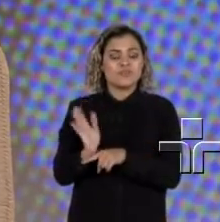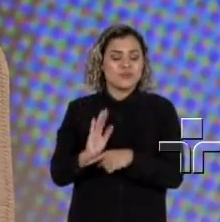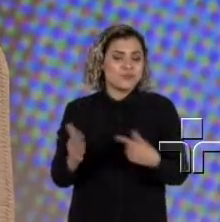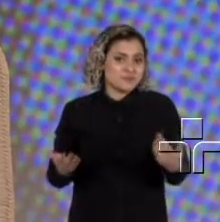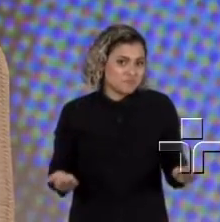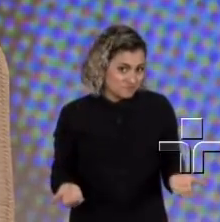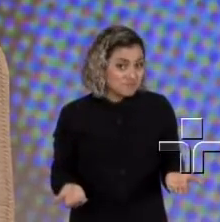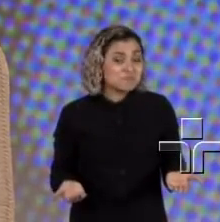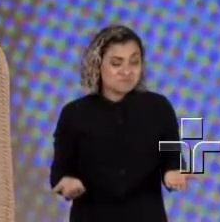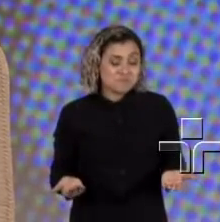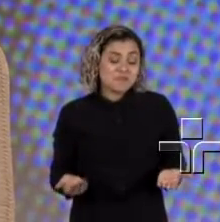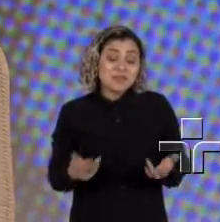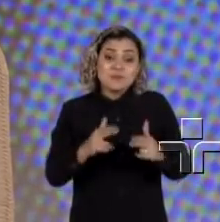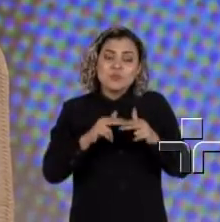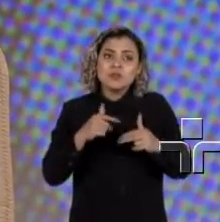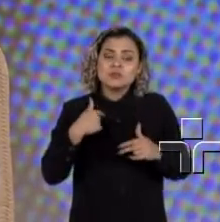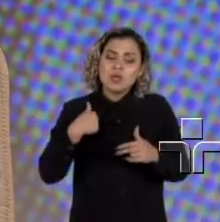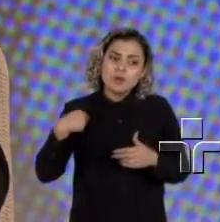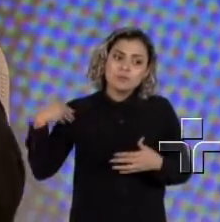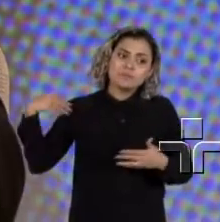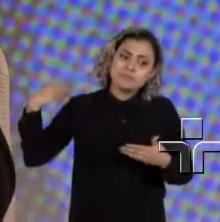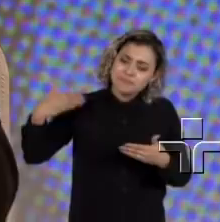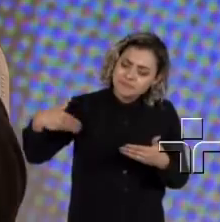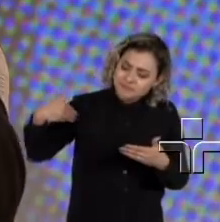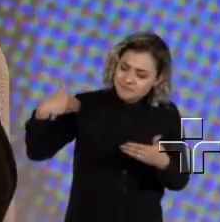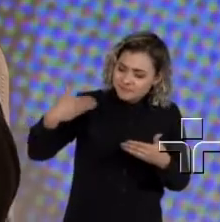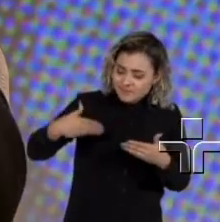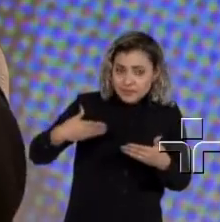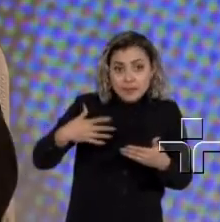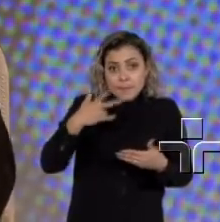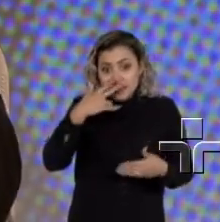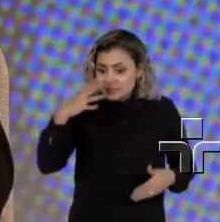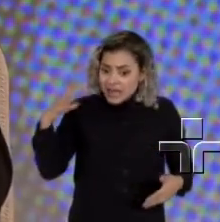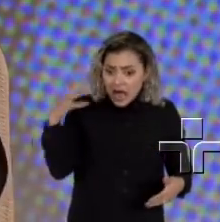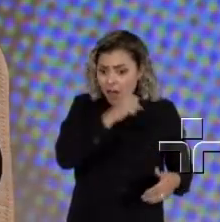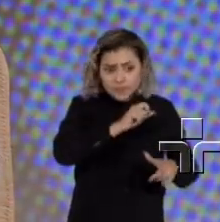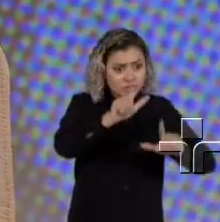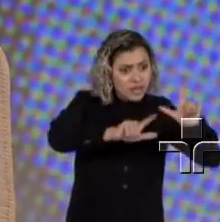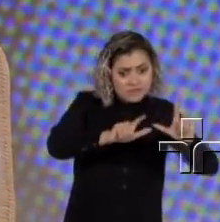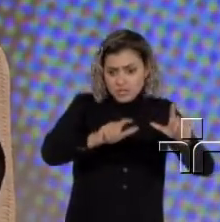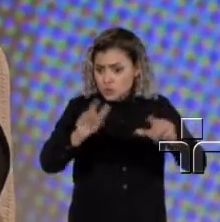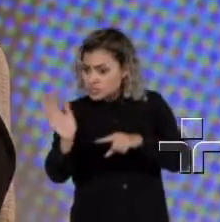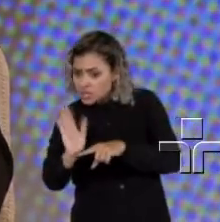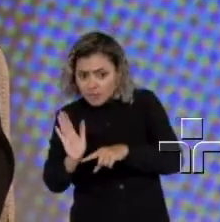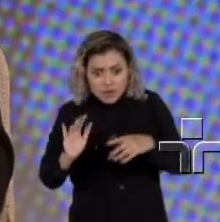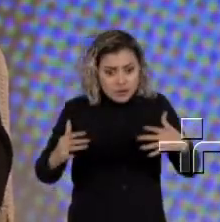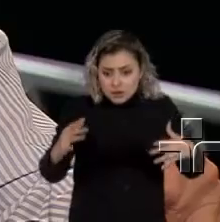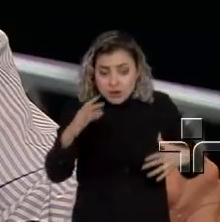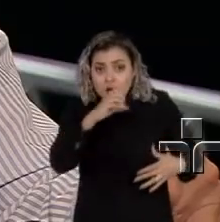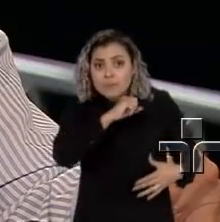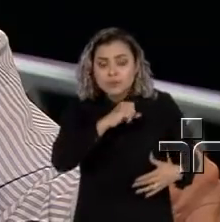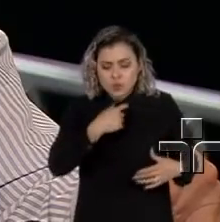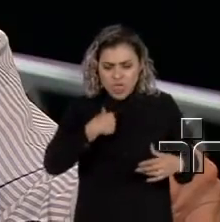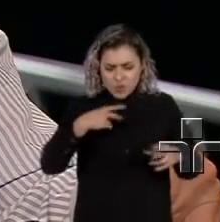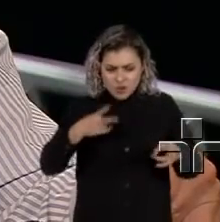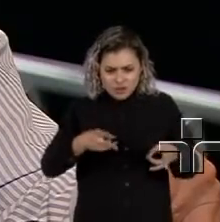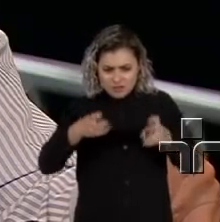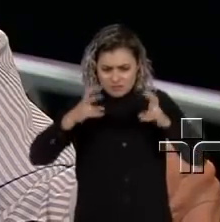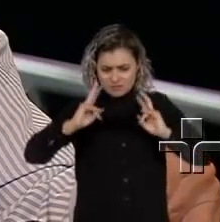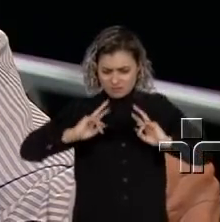E tudo isso me fez também, essa coisa muito rápida, televisão, sucesso. Teve um momento em que eu